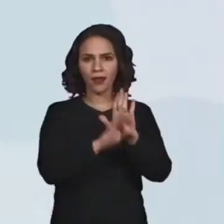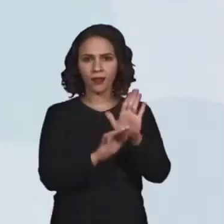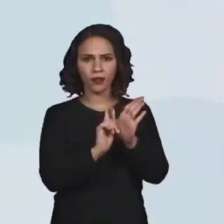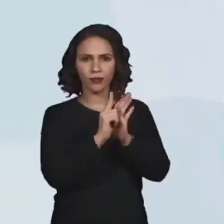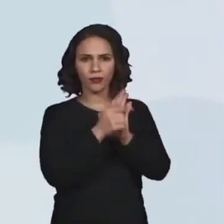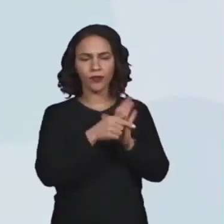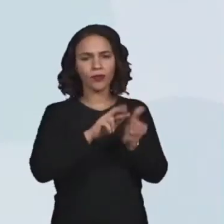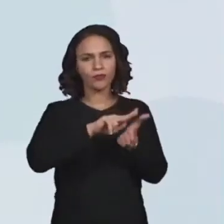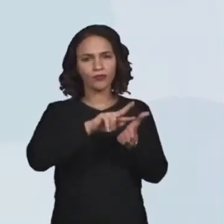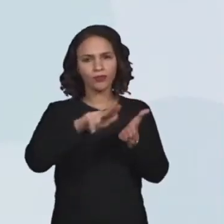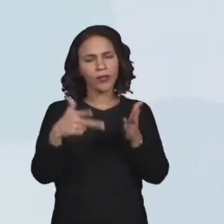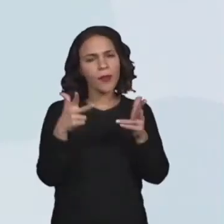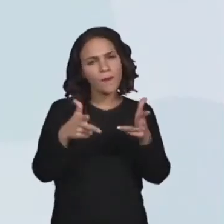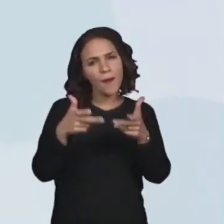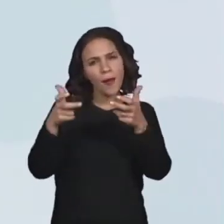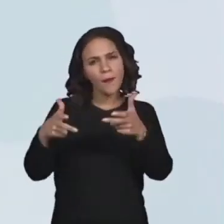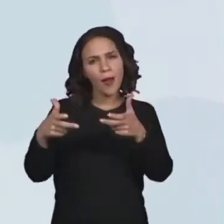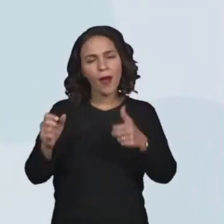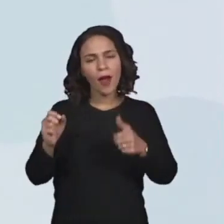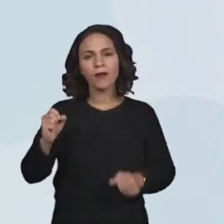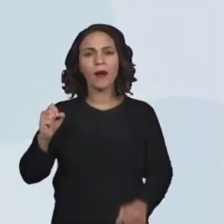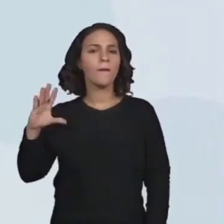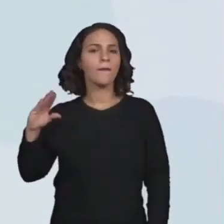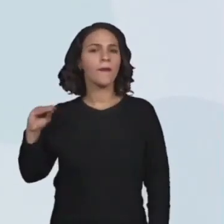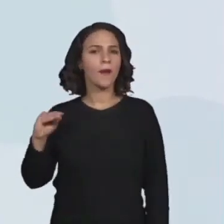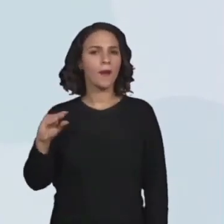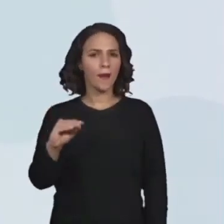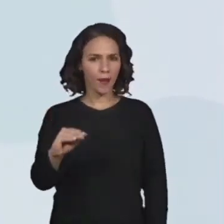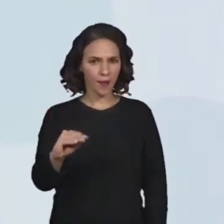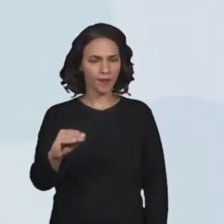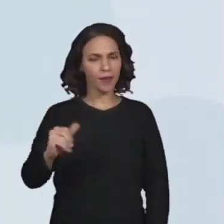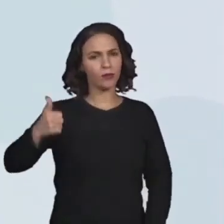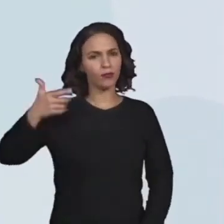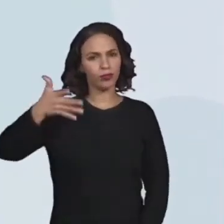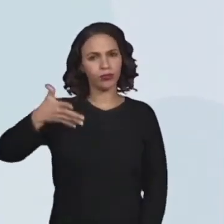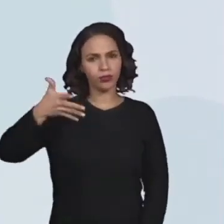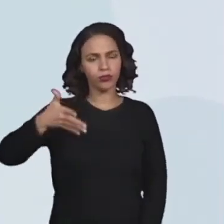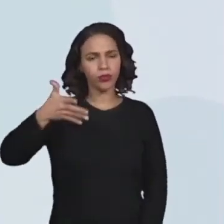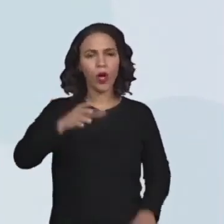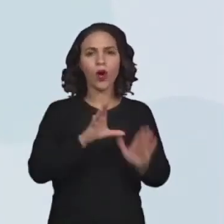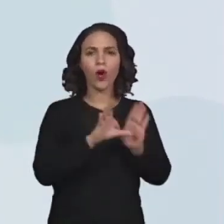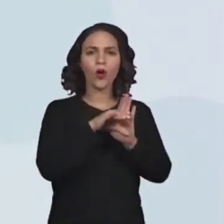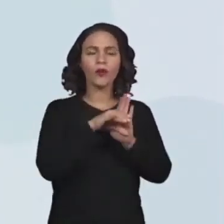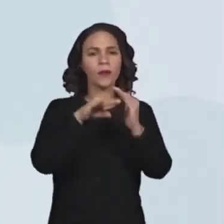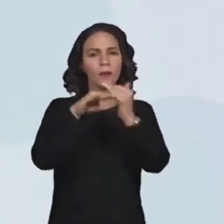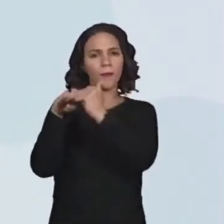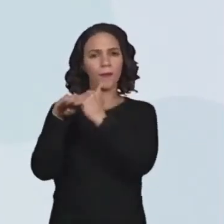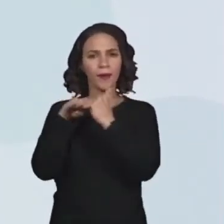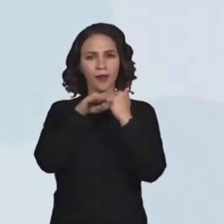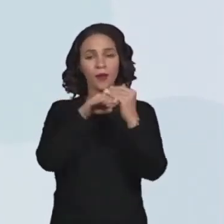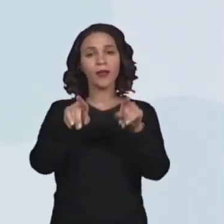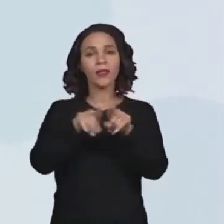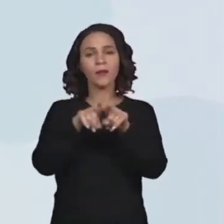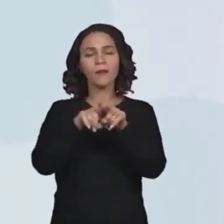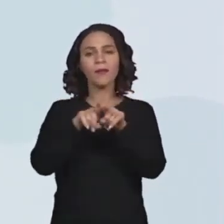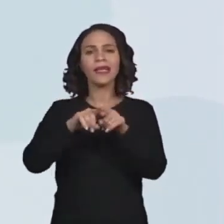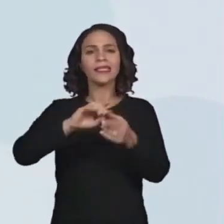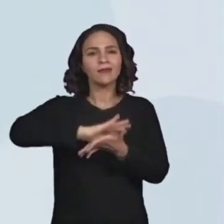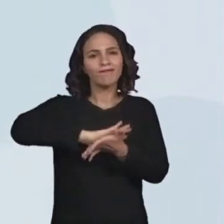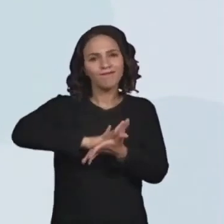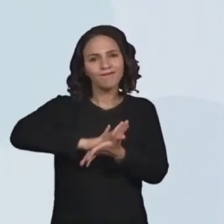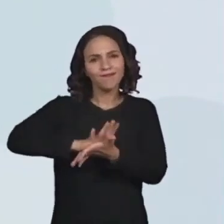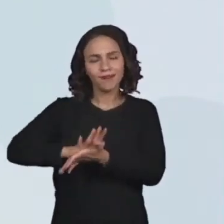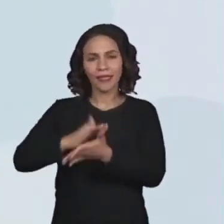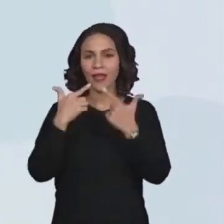gêneros as variedades da língua falada, o conceito de norma padrão e de preconceito linguístico.